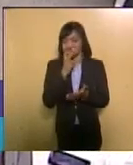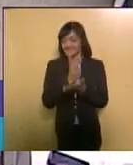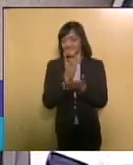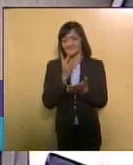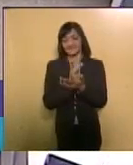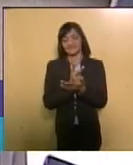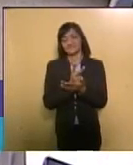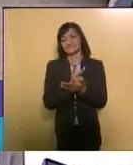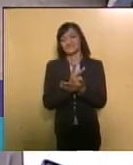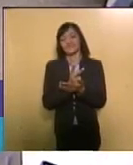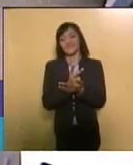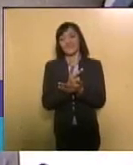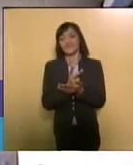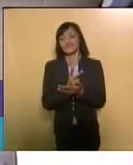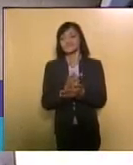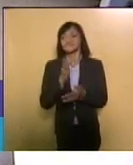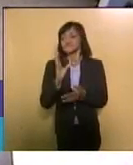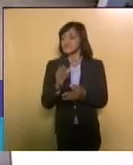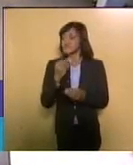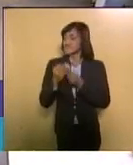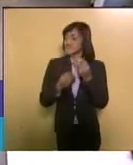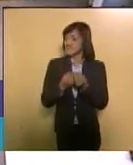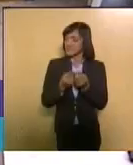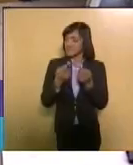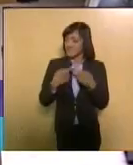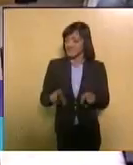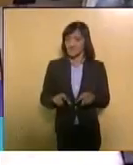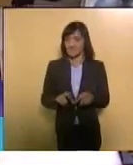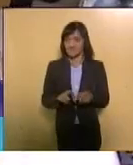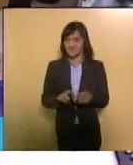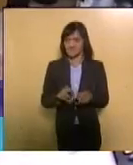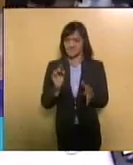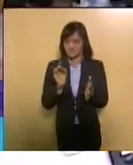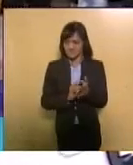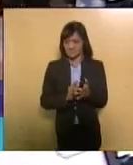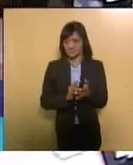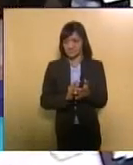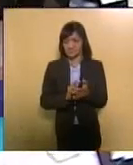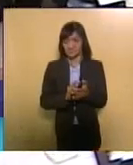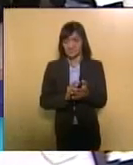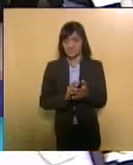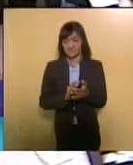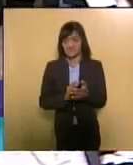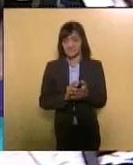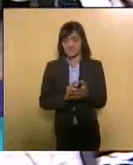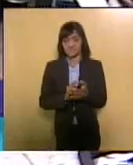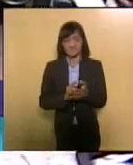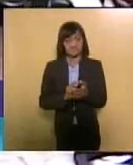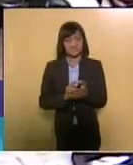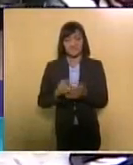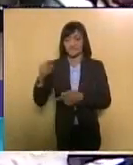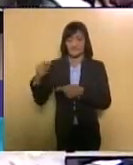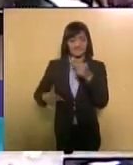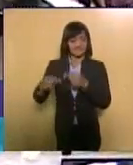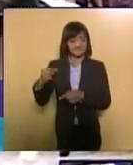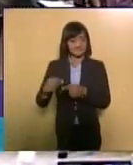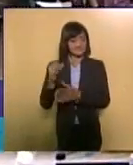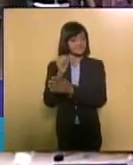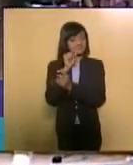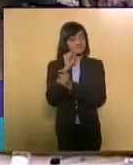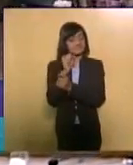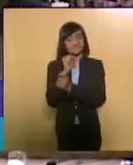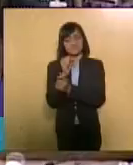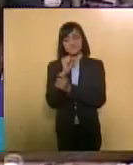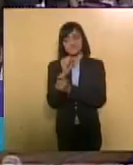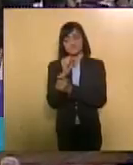a no lugar da improvisação do achismo do amadorismo segur política de segurança pública